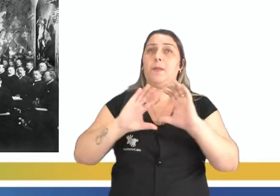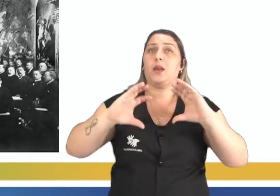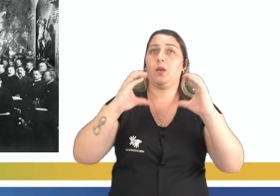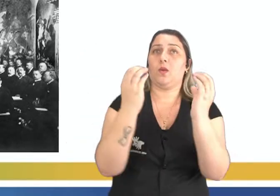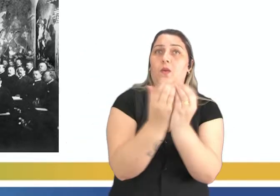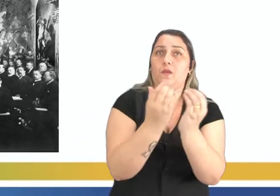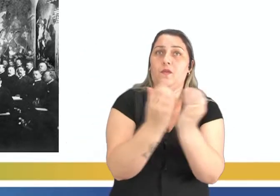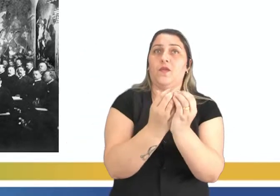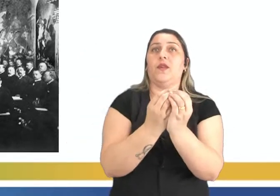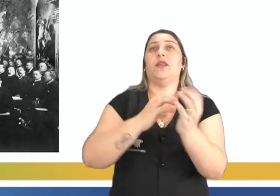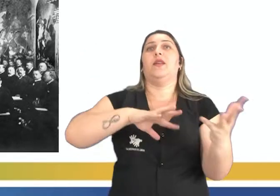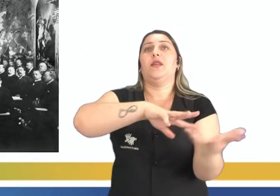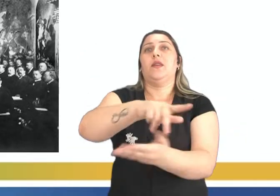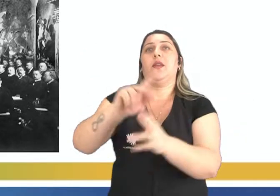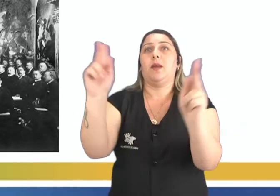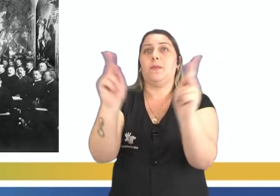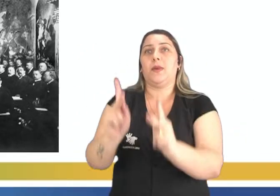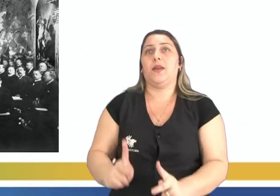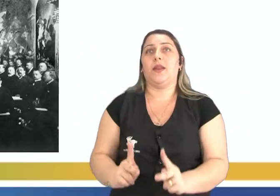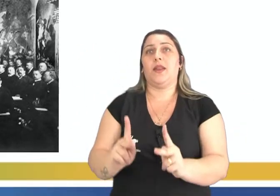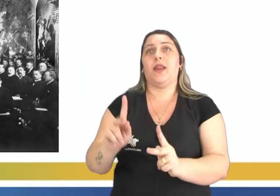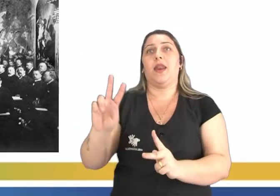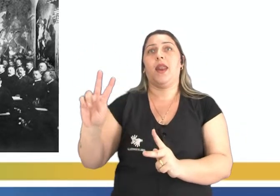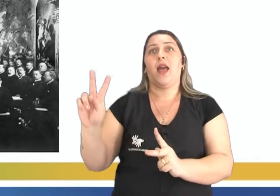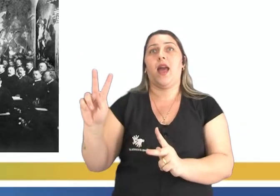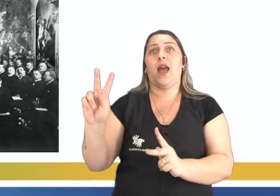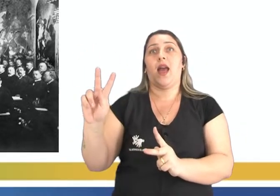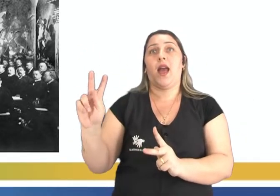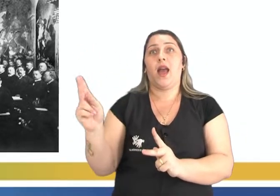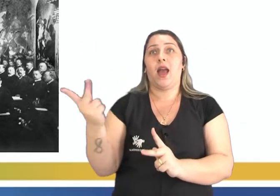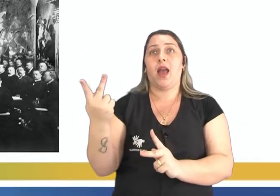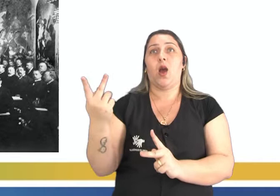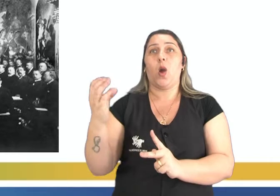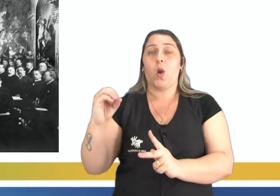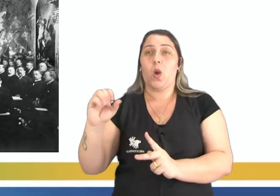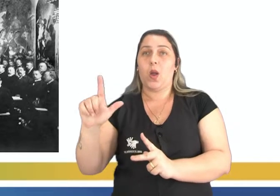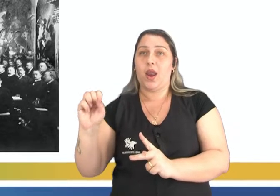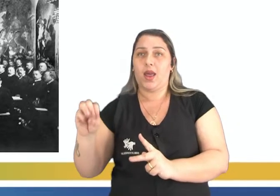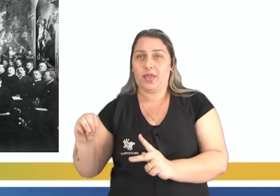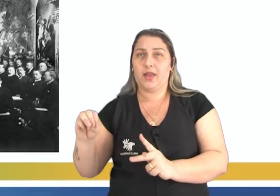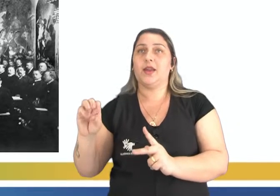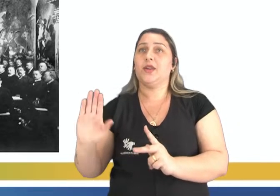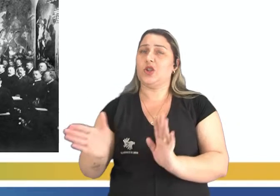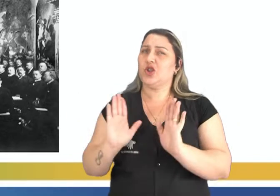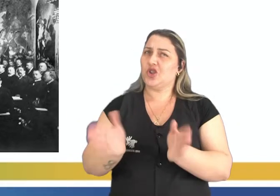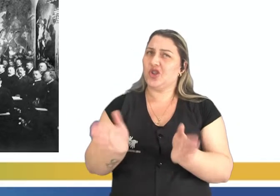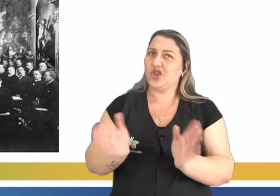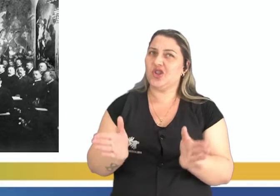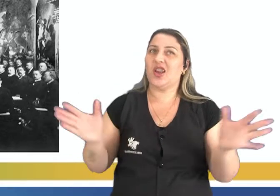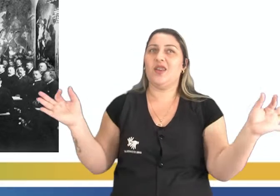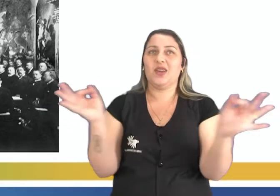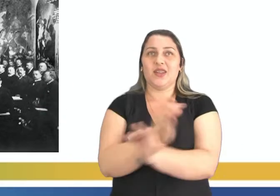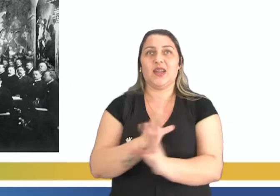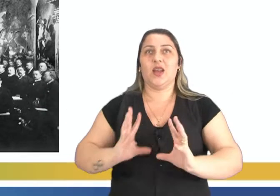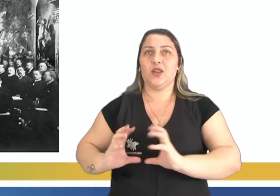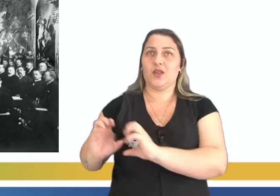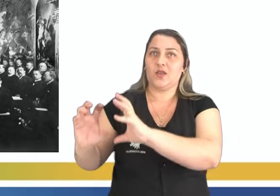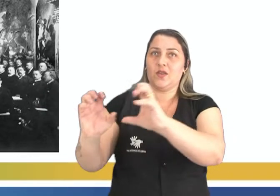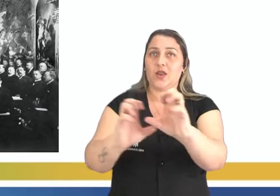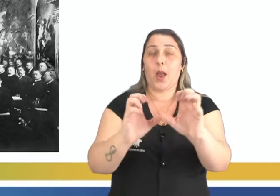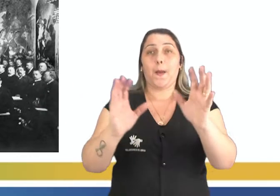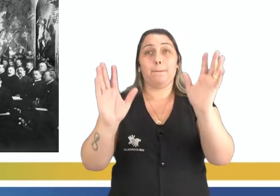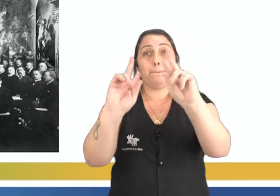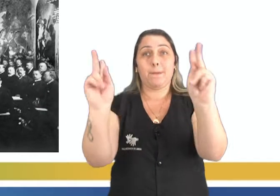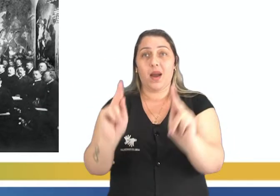Internacional da Paz, em Haia, lá na Holanda, que visava elaborar instrumentos para a resolução de conflitos de maneira